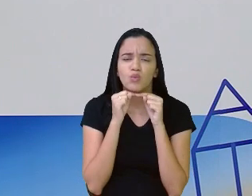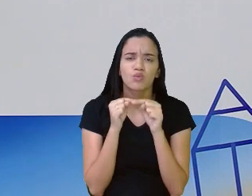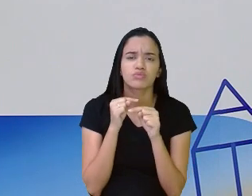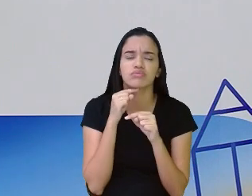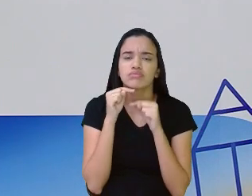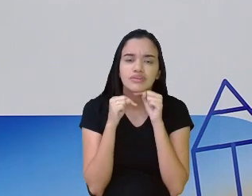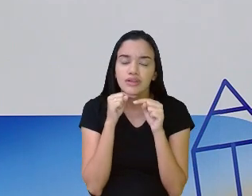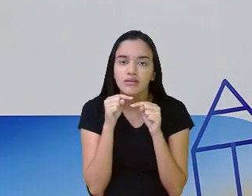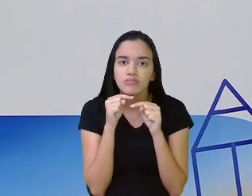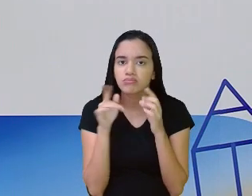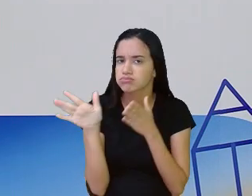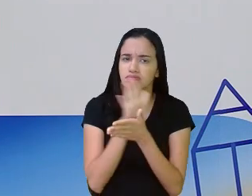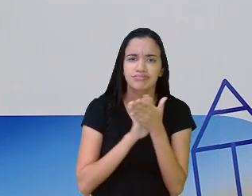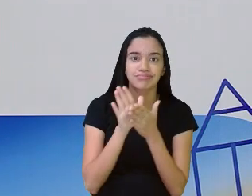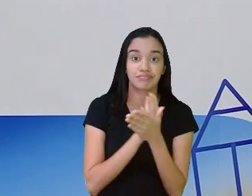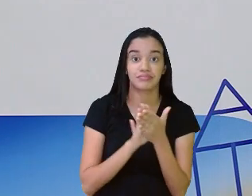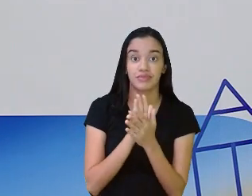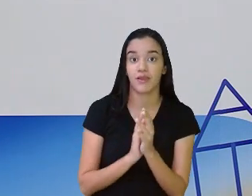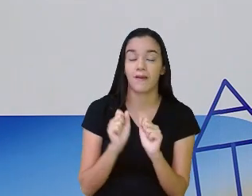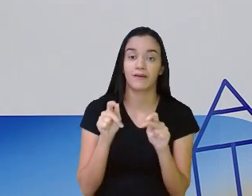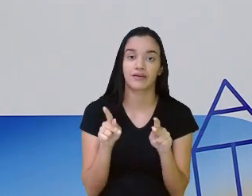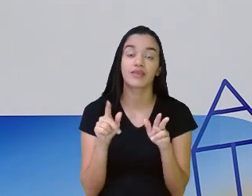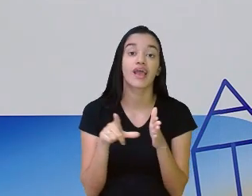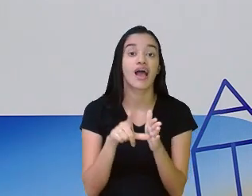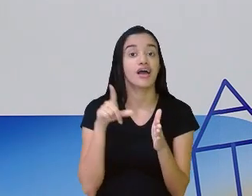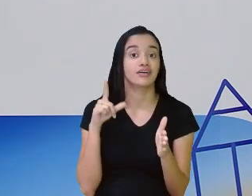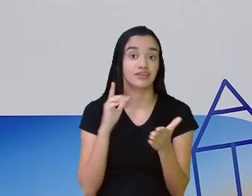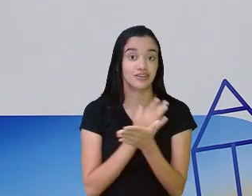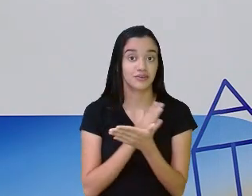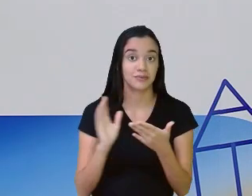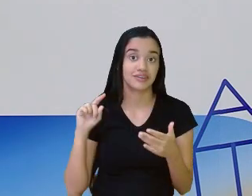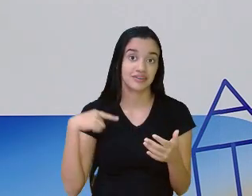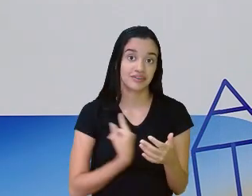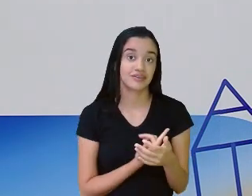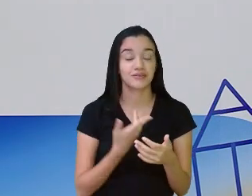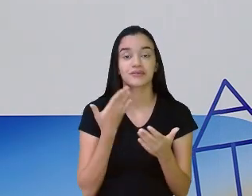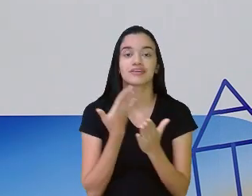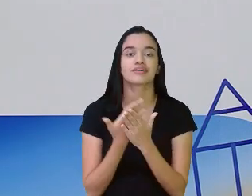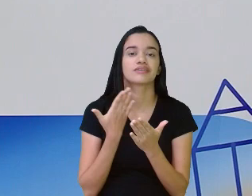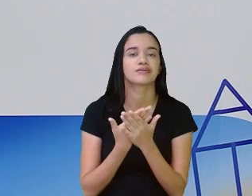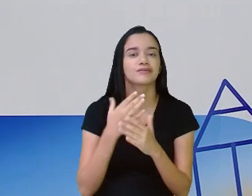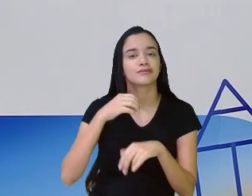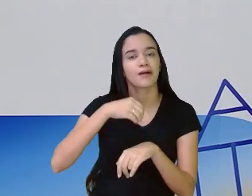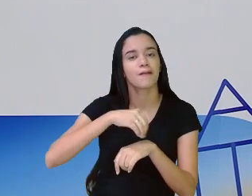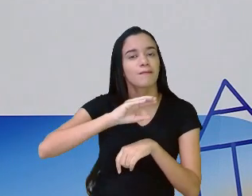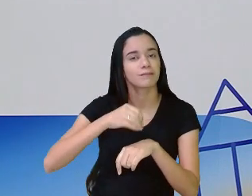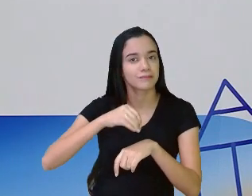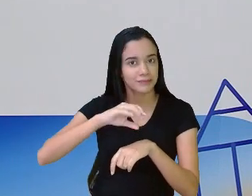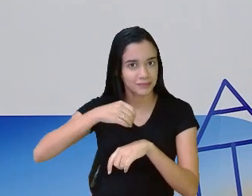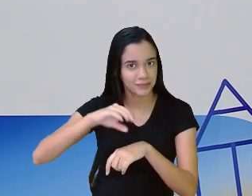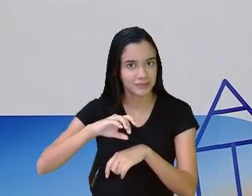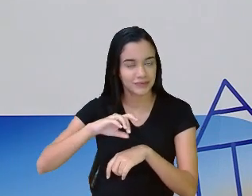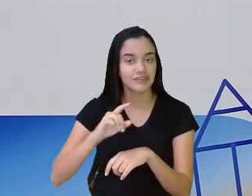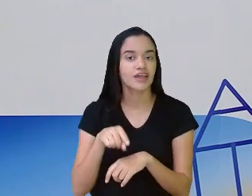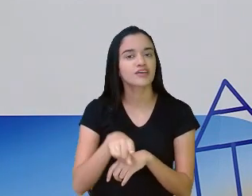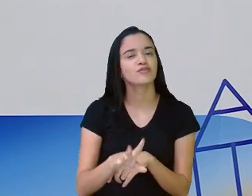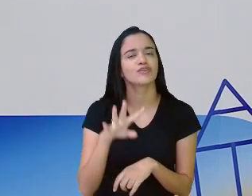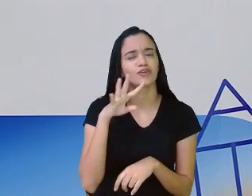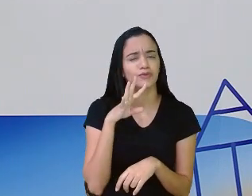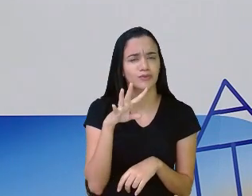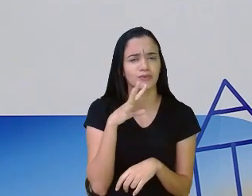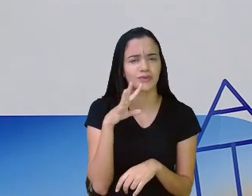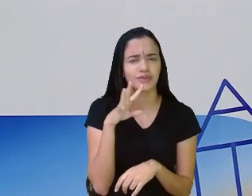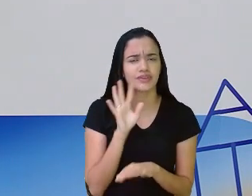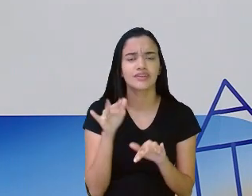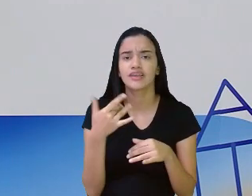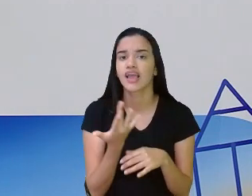restar nenhuma, beleza? Antes de começar a nossa aula, eu tenho aqueles velhos recadinhos que vocês já conhecem. E